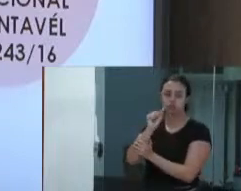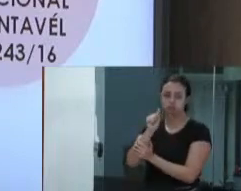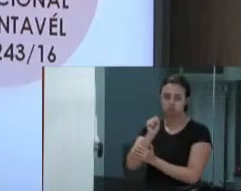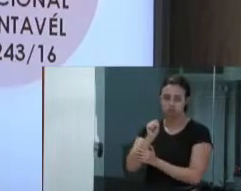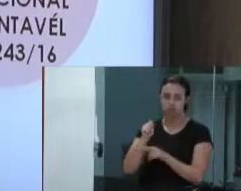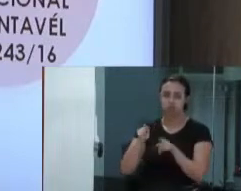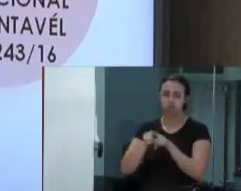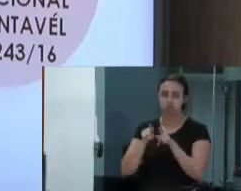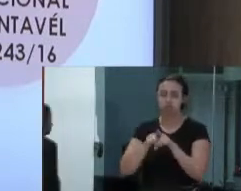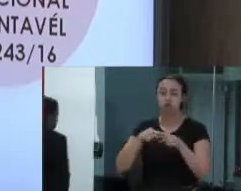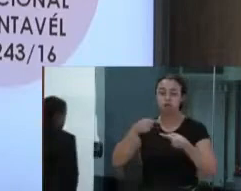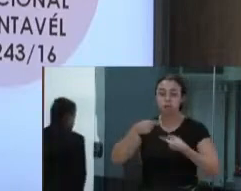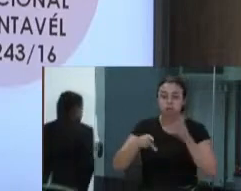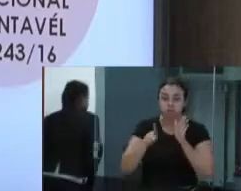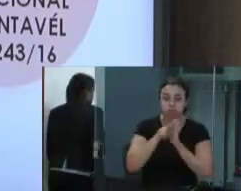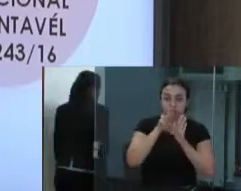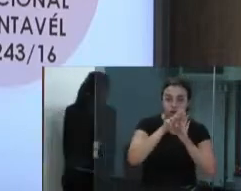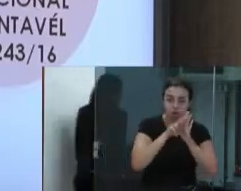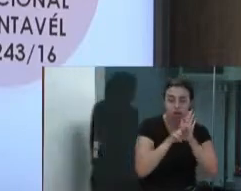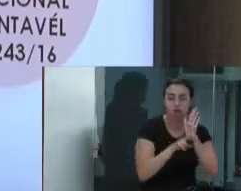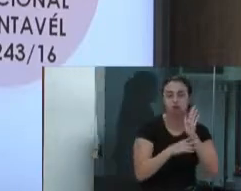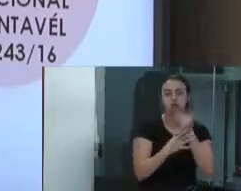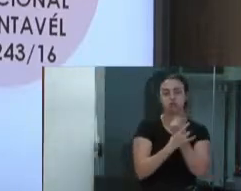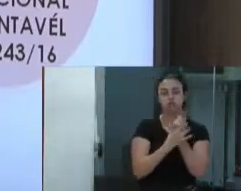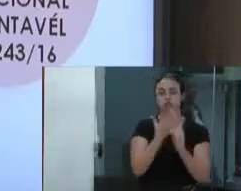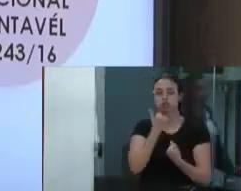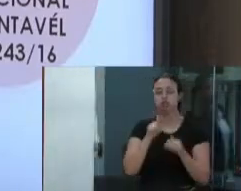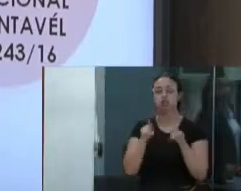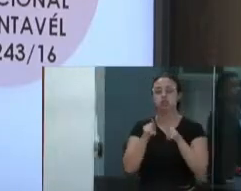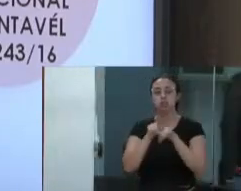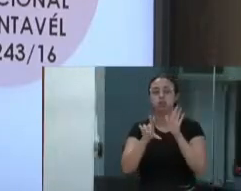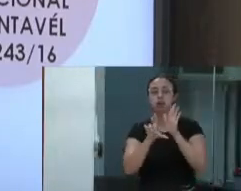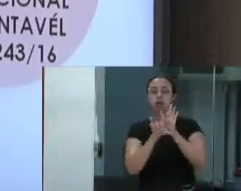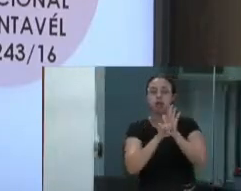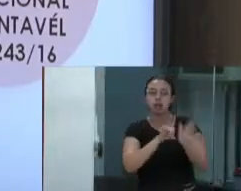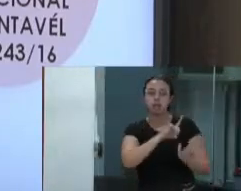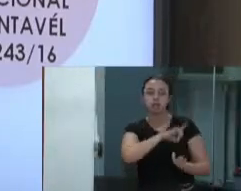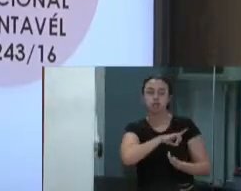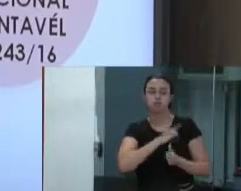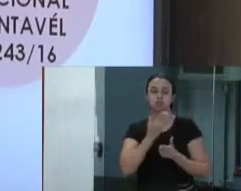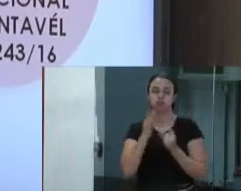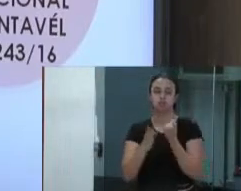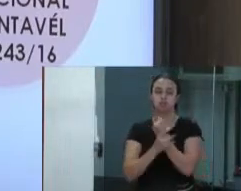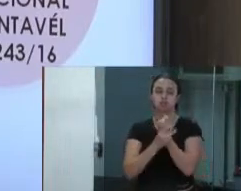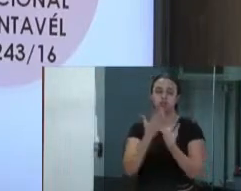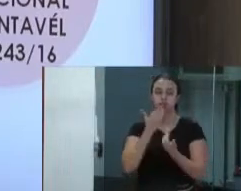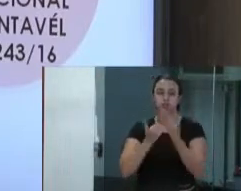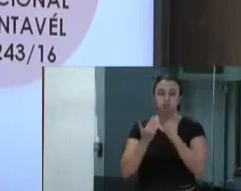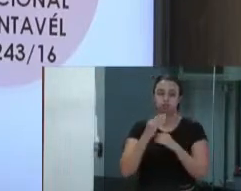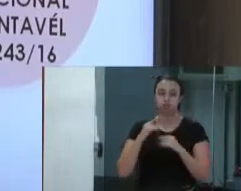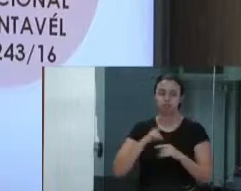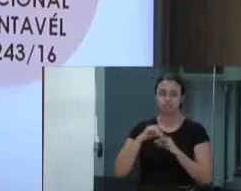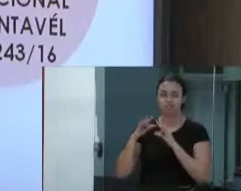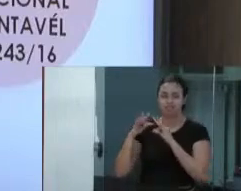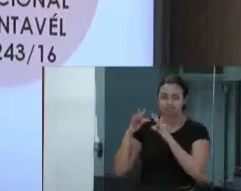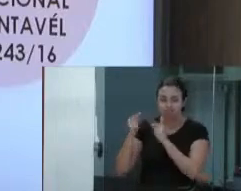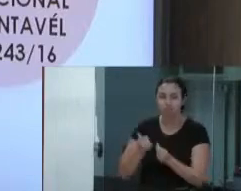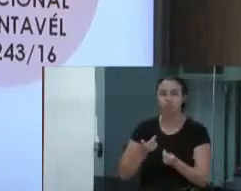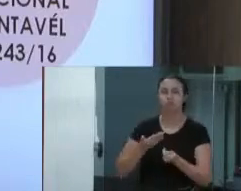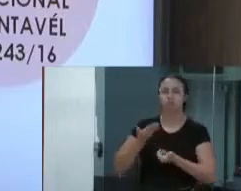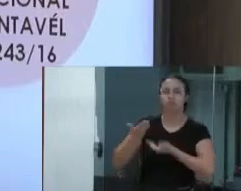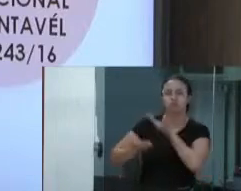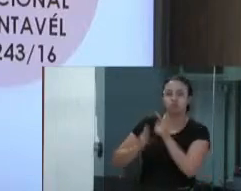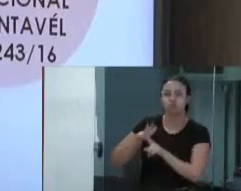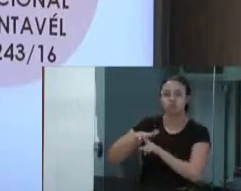Municipal de Segurança Alimentar e a Lei também orgânica de Segurança Alimentar e Nutricional. Então, a gente está com toda a adesão ao sistema, com